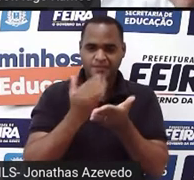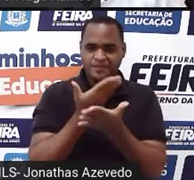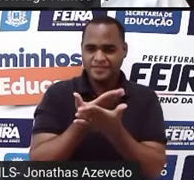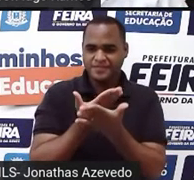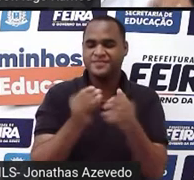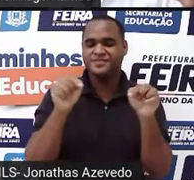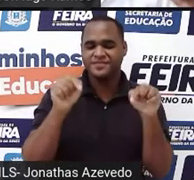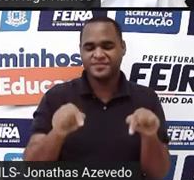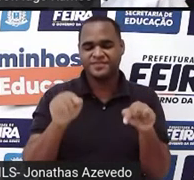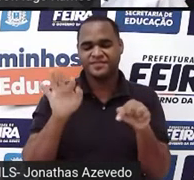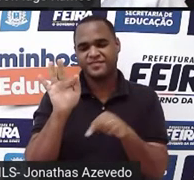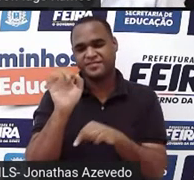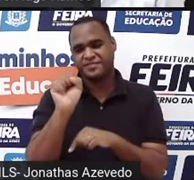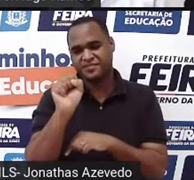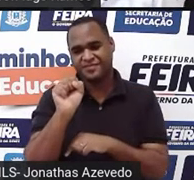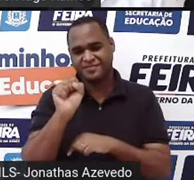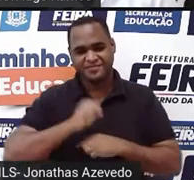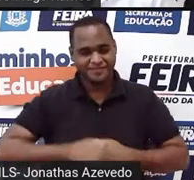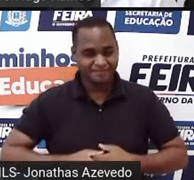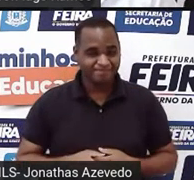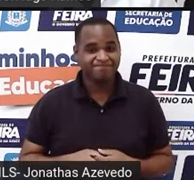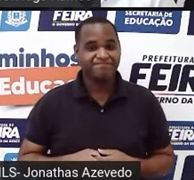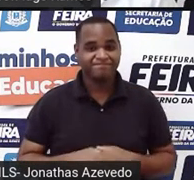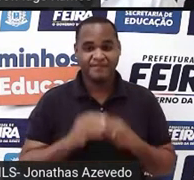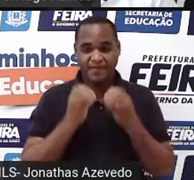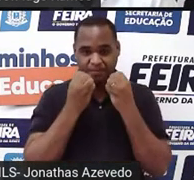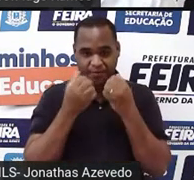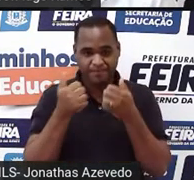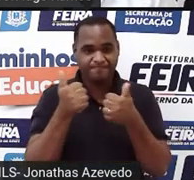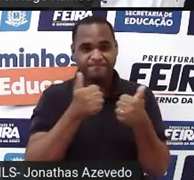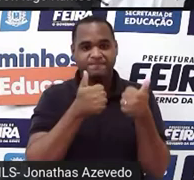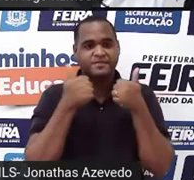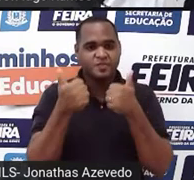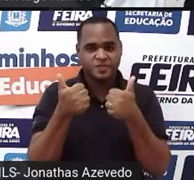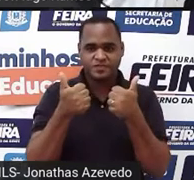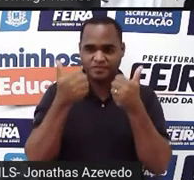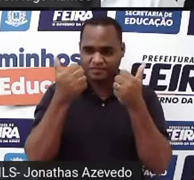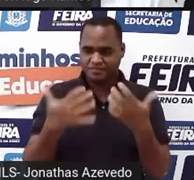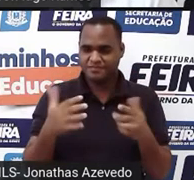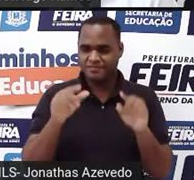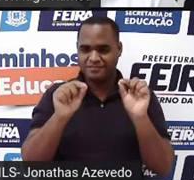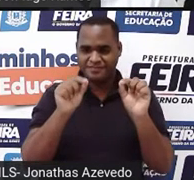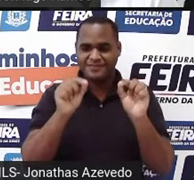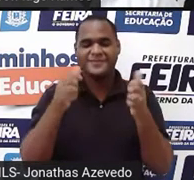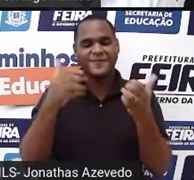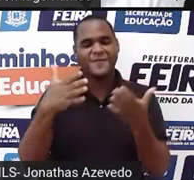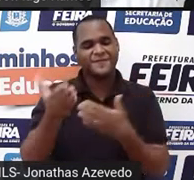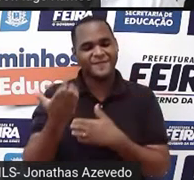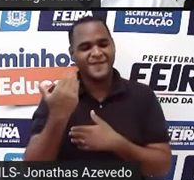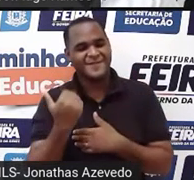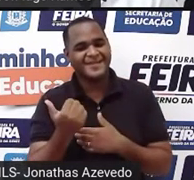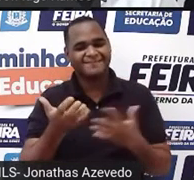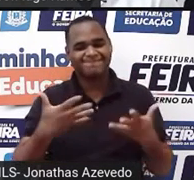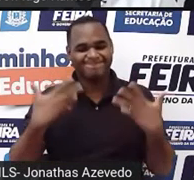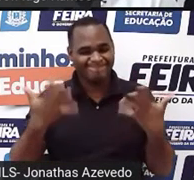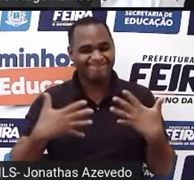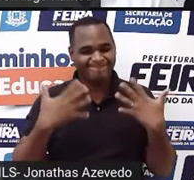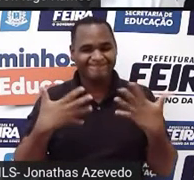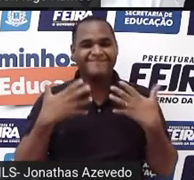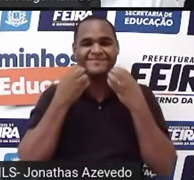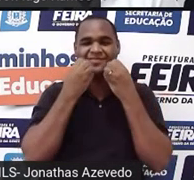aqui da nossa cidade, tá bom? Então é isso aí, vamos lá, empolgação total,